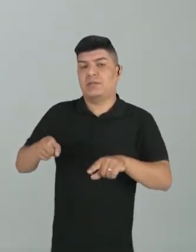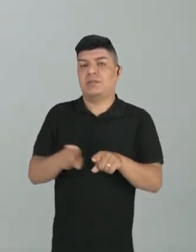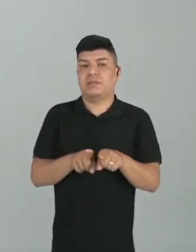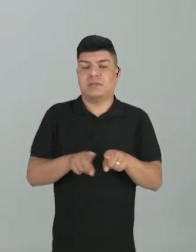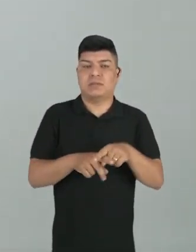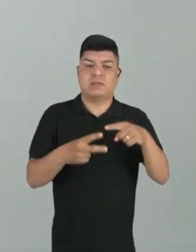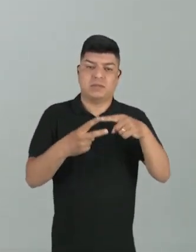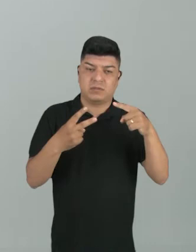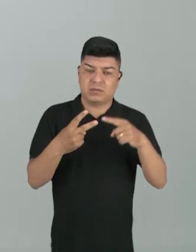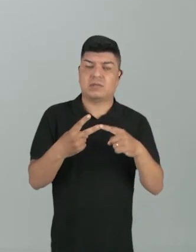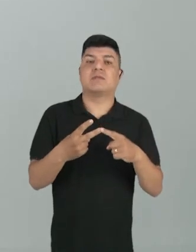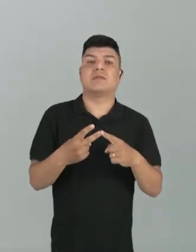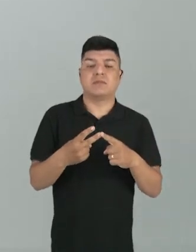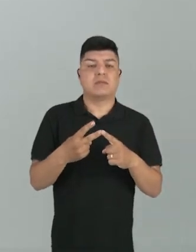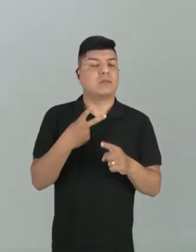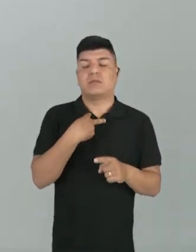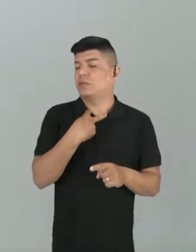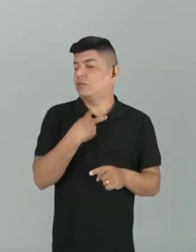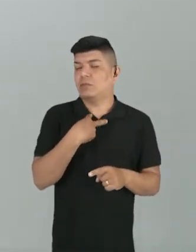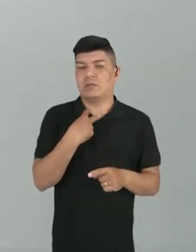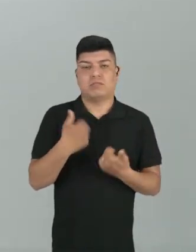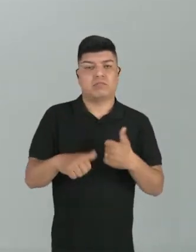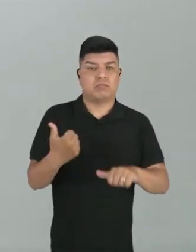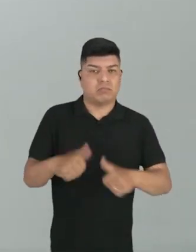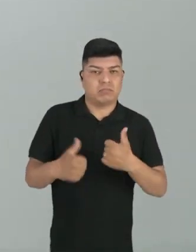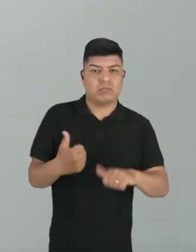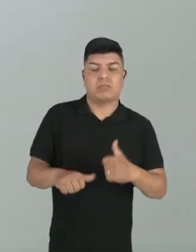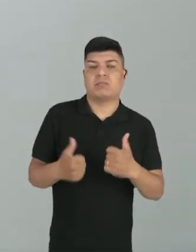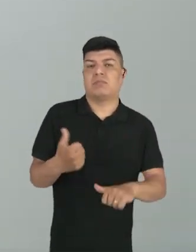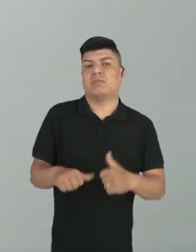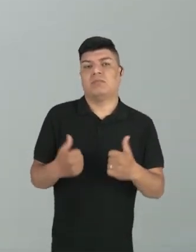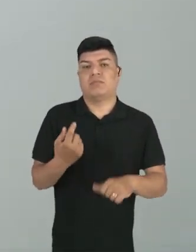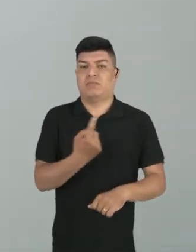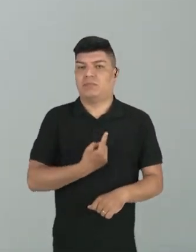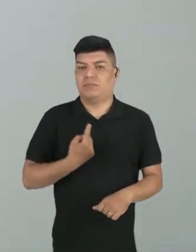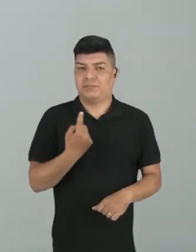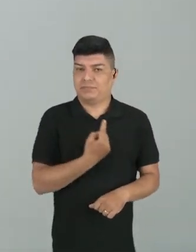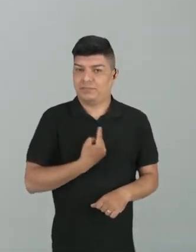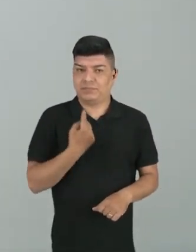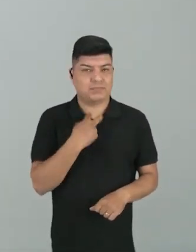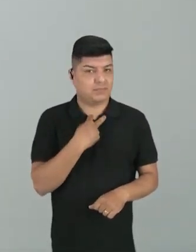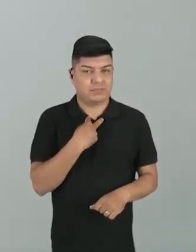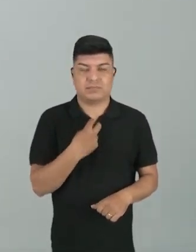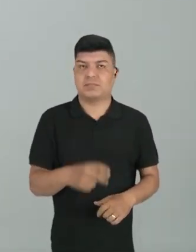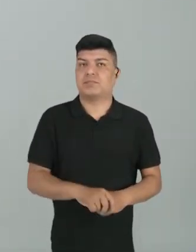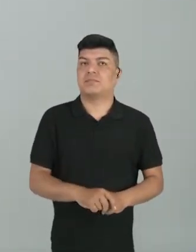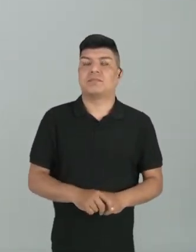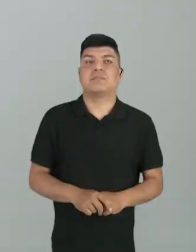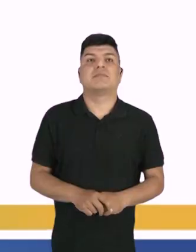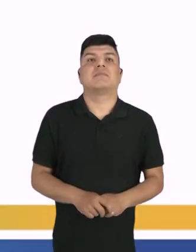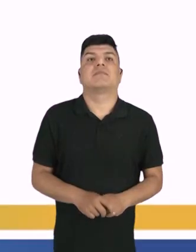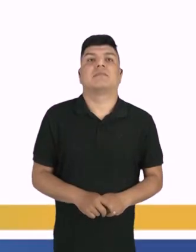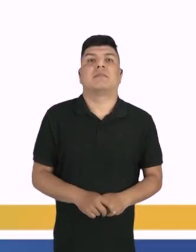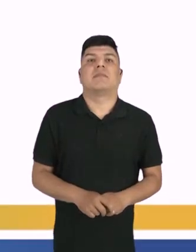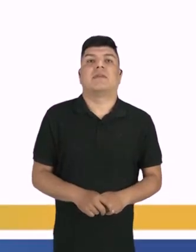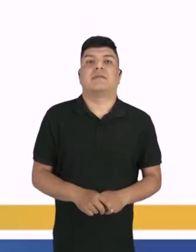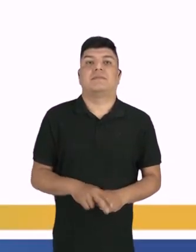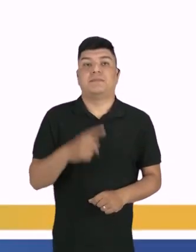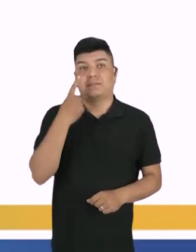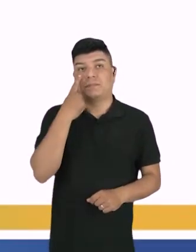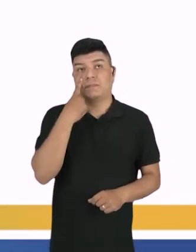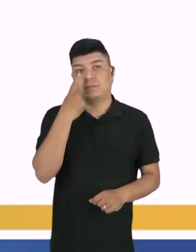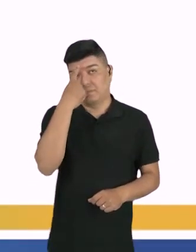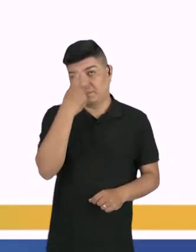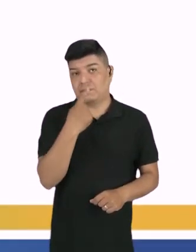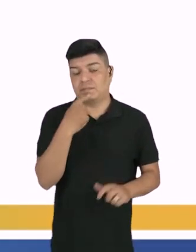esses dois elementos eles não podem ser analisados de forma individualizada. A partir de agora,